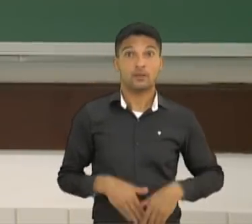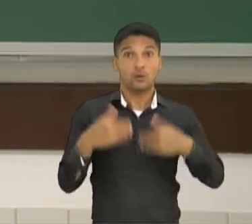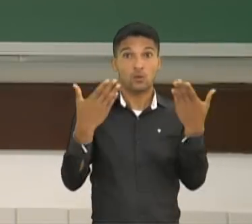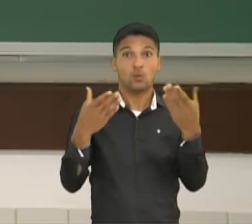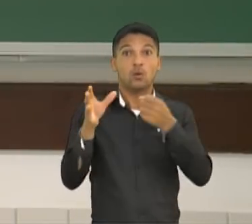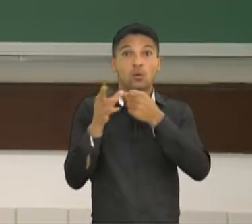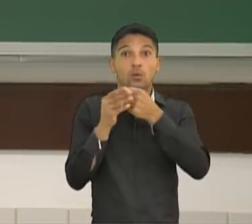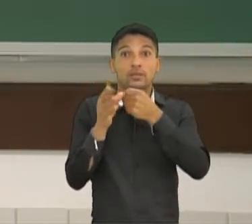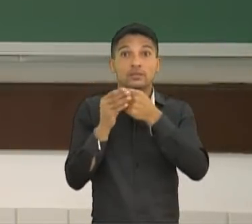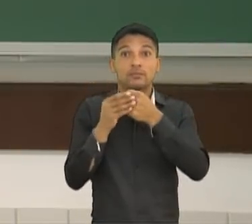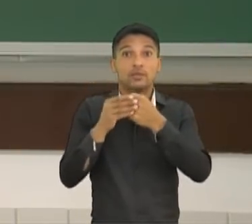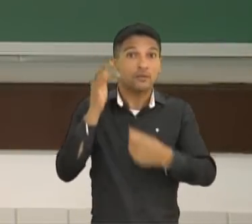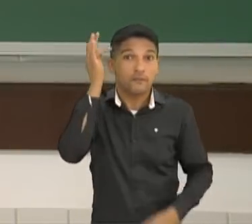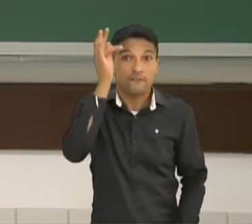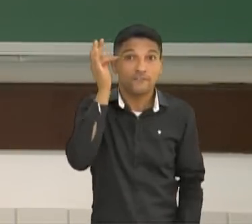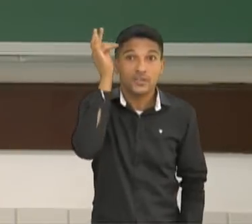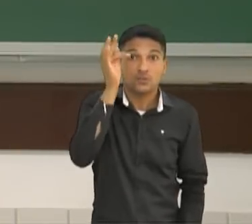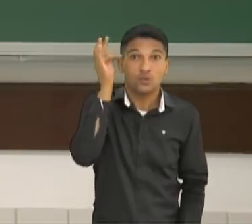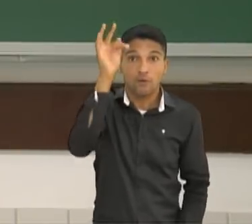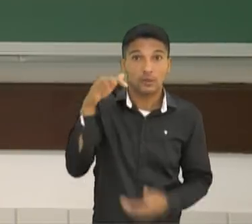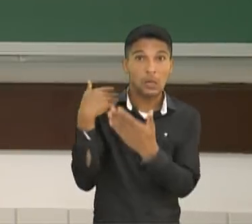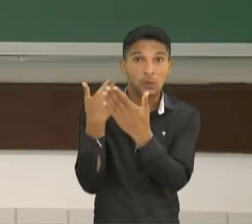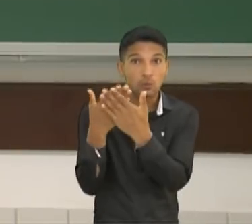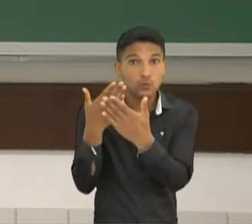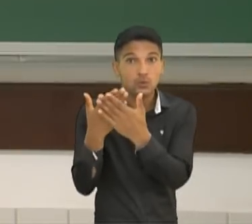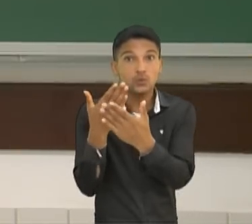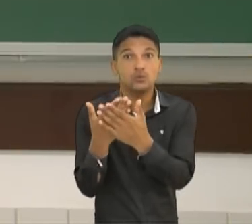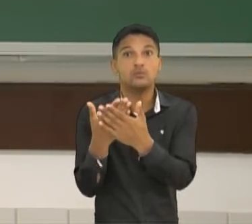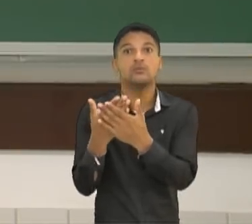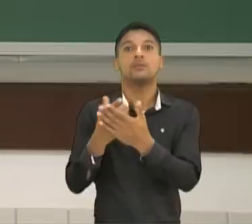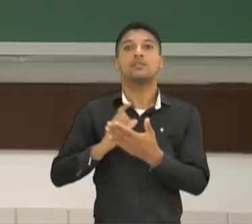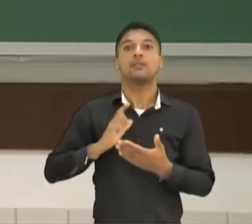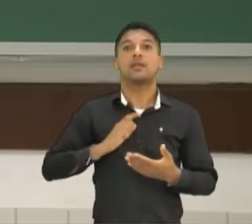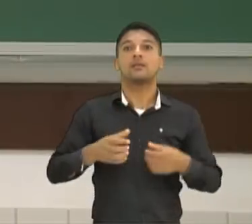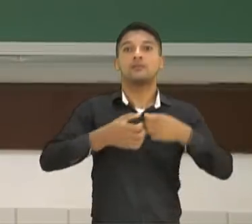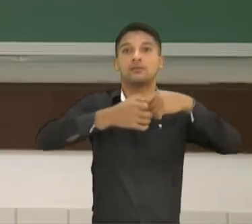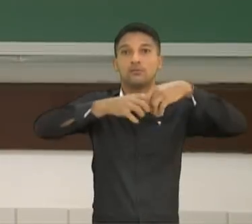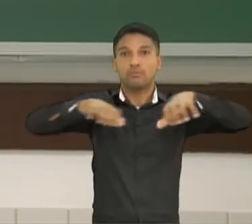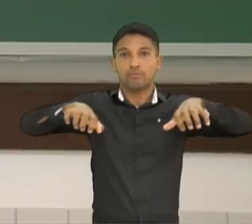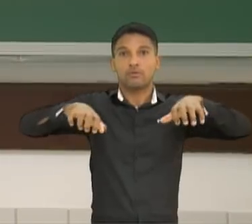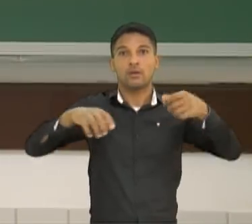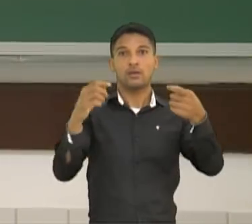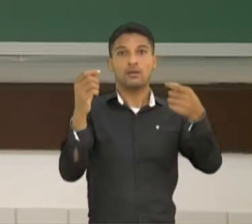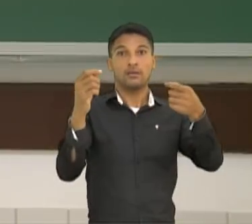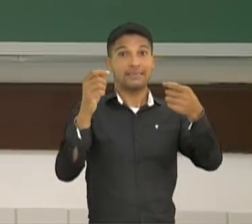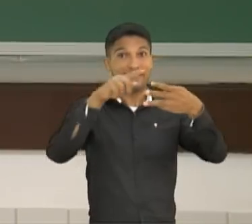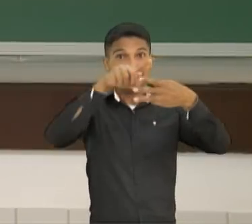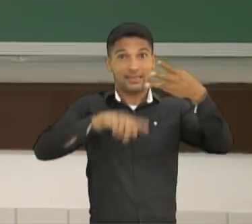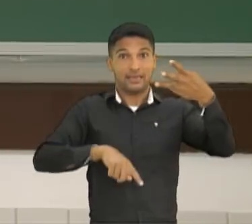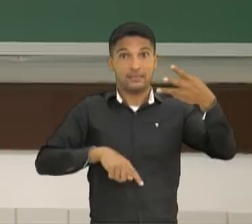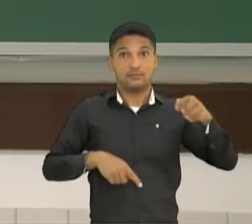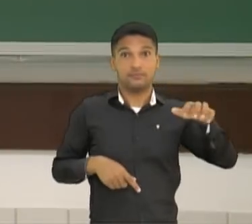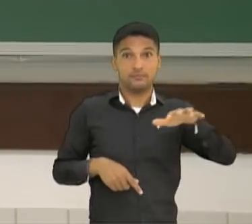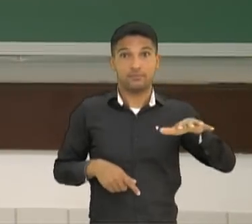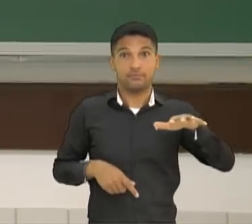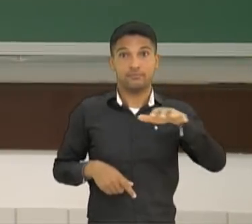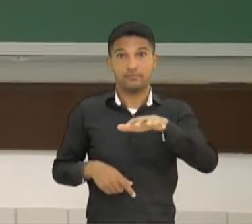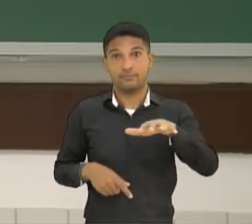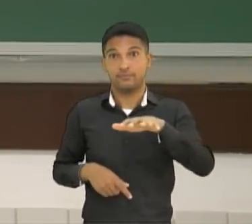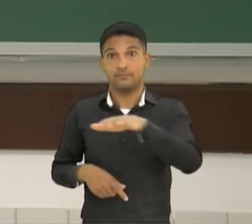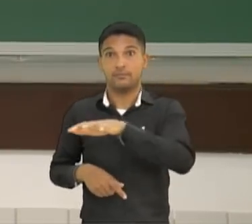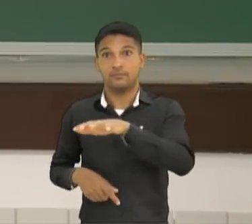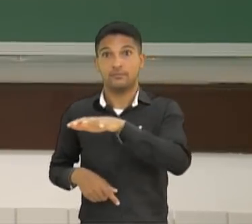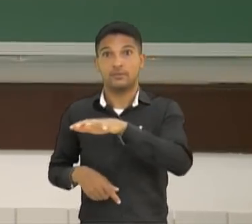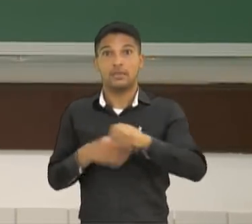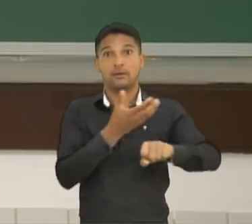é dividido aí, o estudo, né, do conhecimento filosófico dentro da filosofia é dividido em 3 áreas, aí, em 3 disciplinas, que é